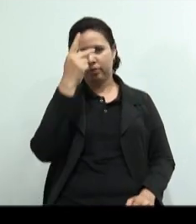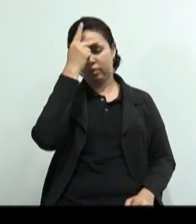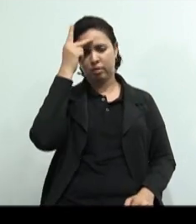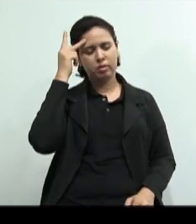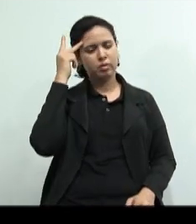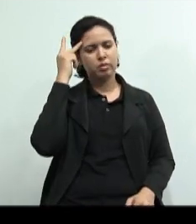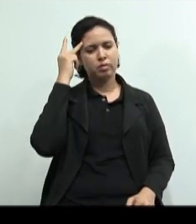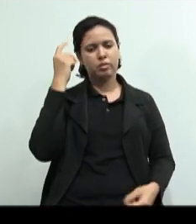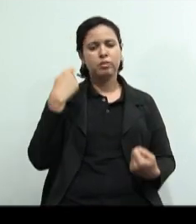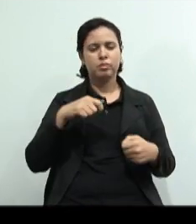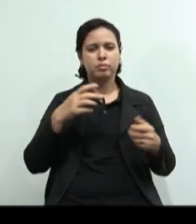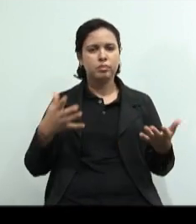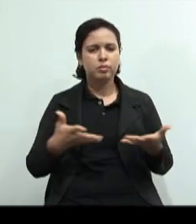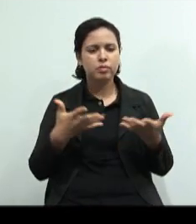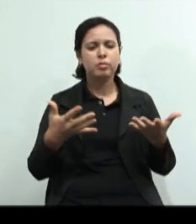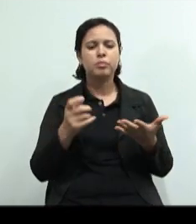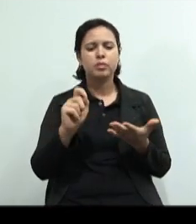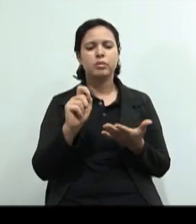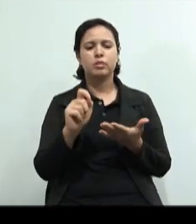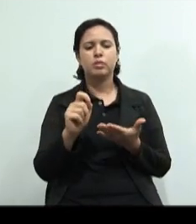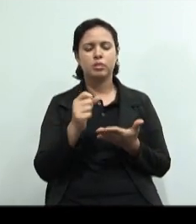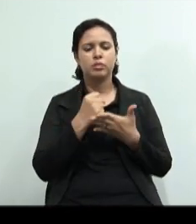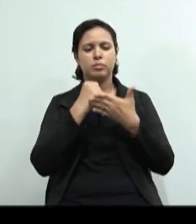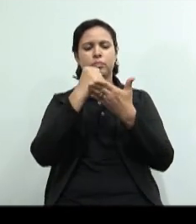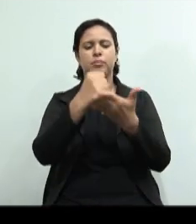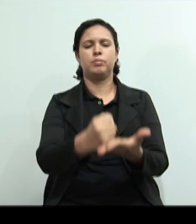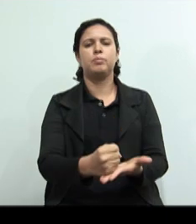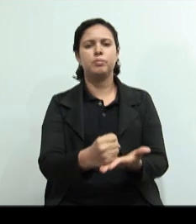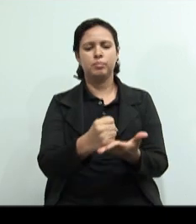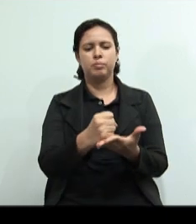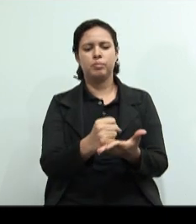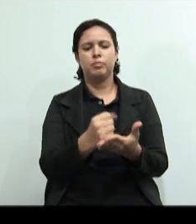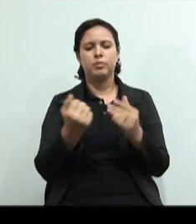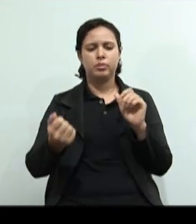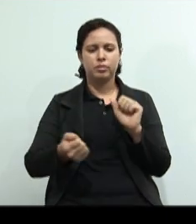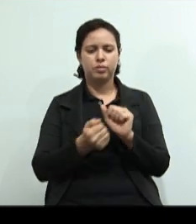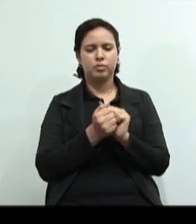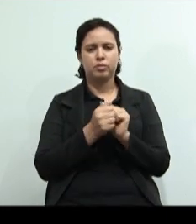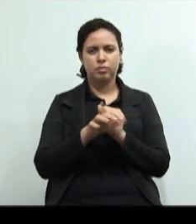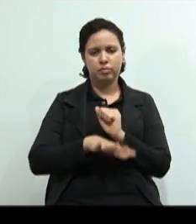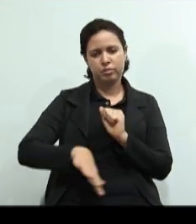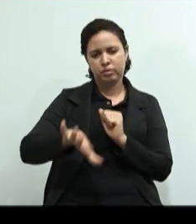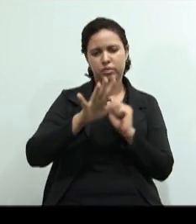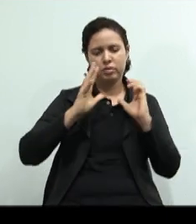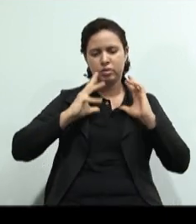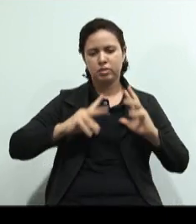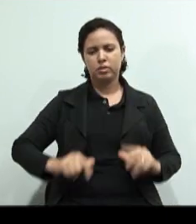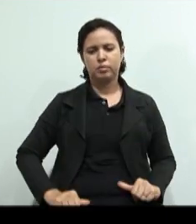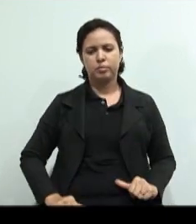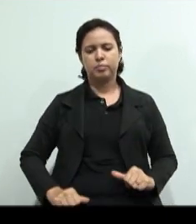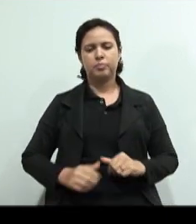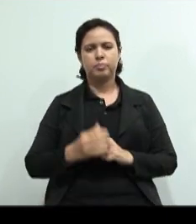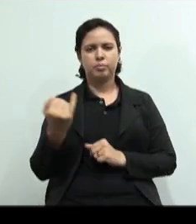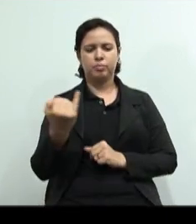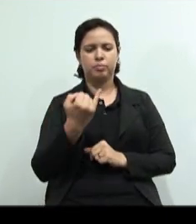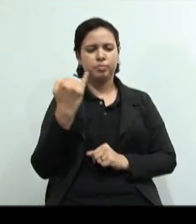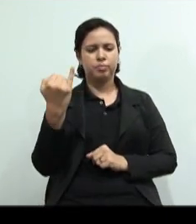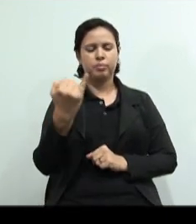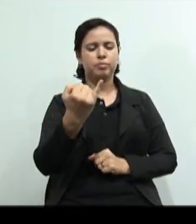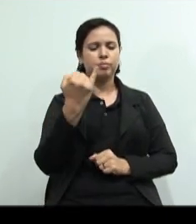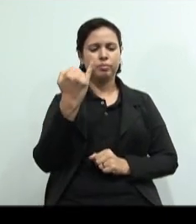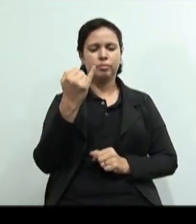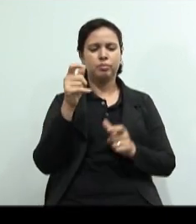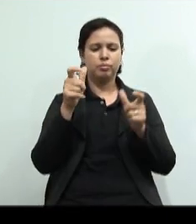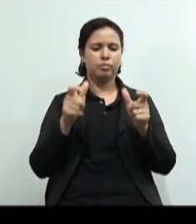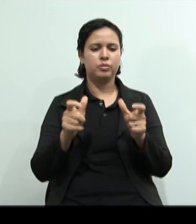ser estimuladas a produzirem e estarem num ambiente limpo. A importância de